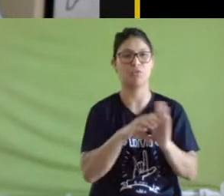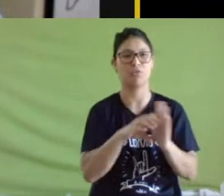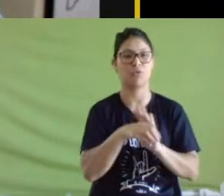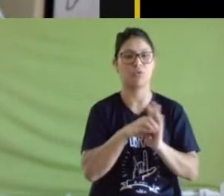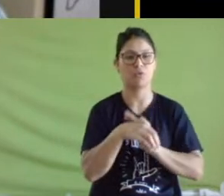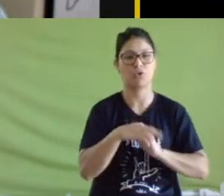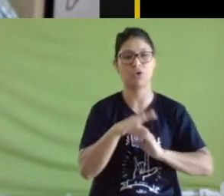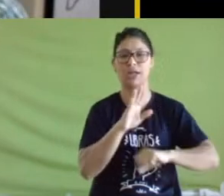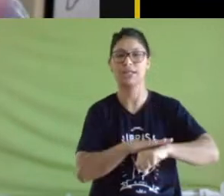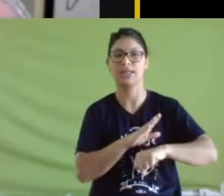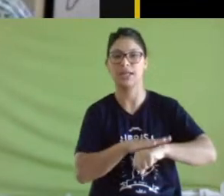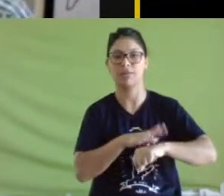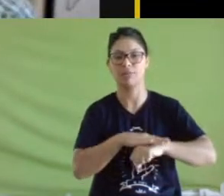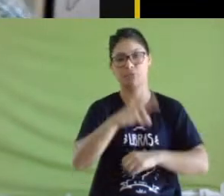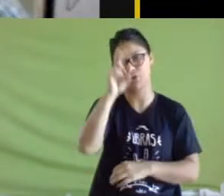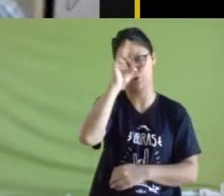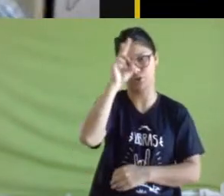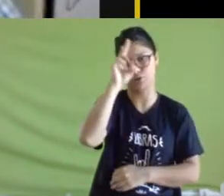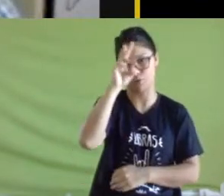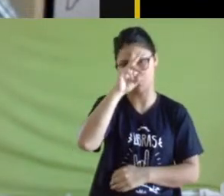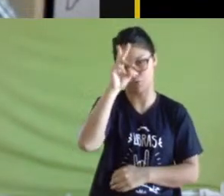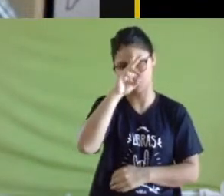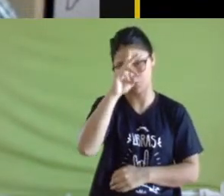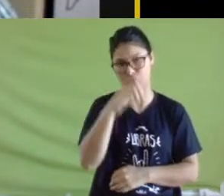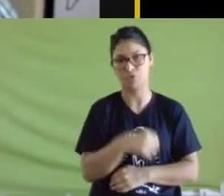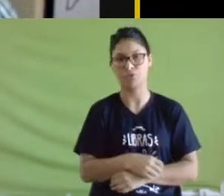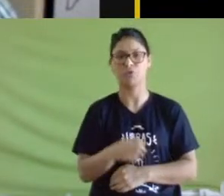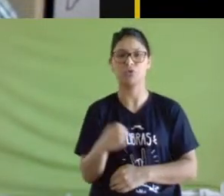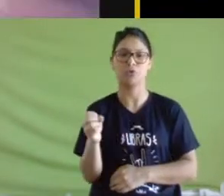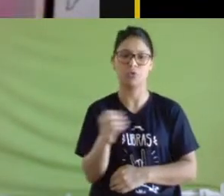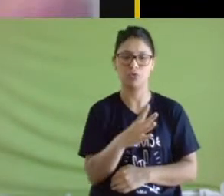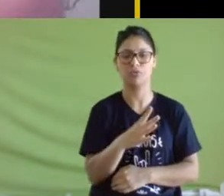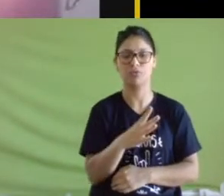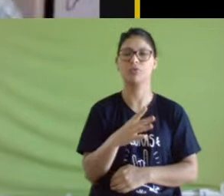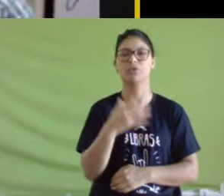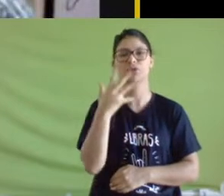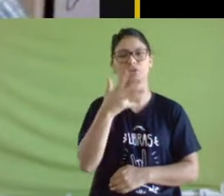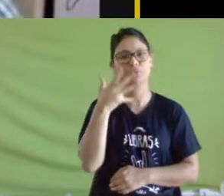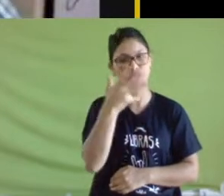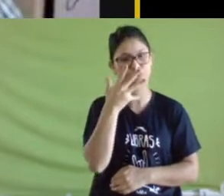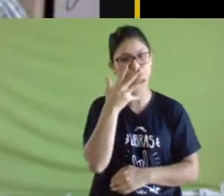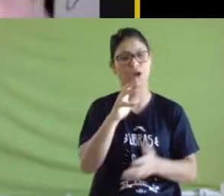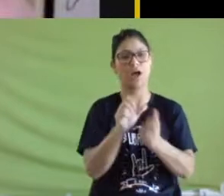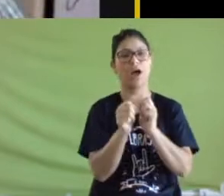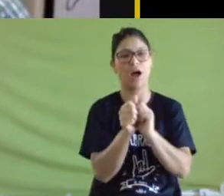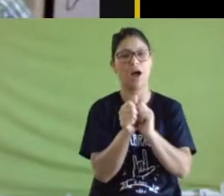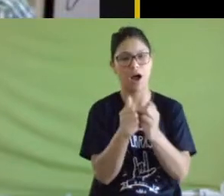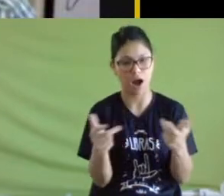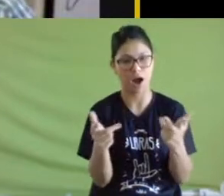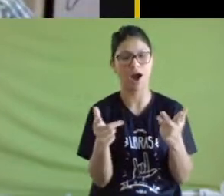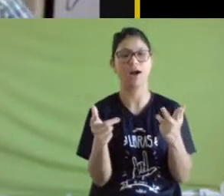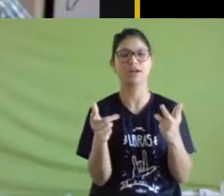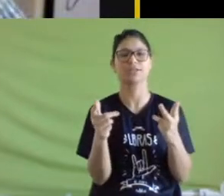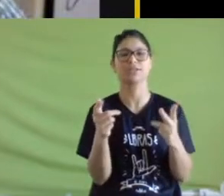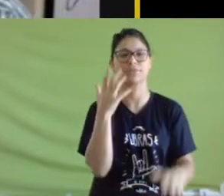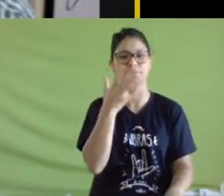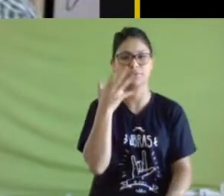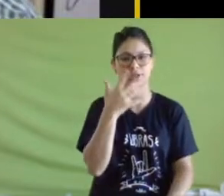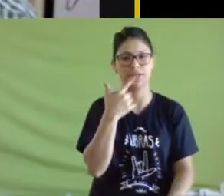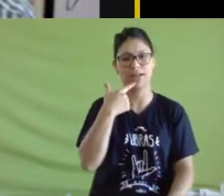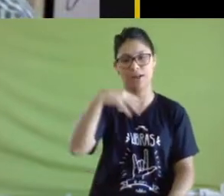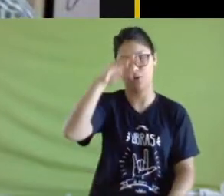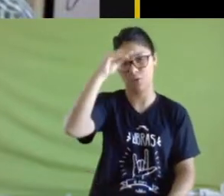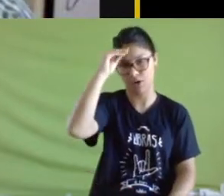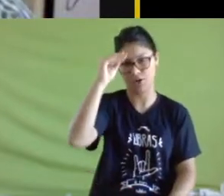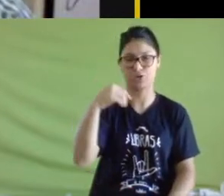tempo histórico e um novo conceito de discurso, de arte, linguagem, que é a sociedade burguesa, que ainda é a nossa,